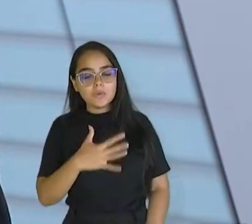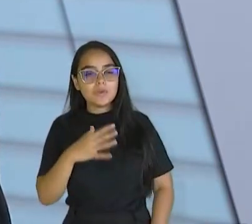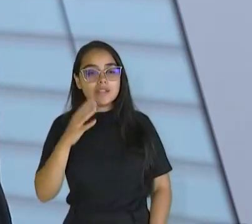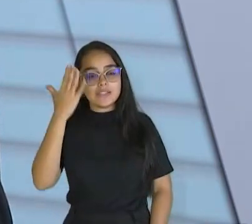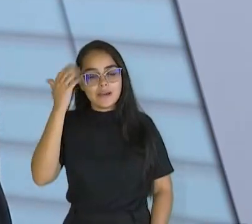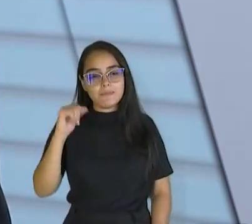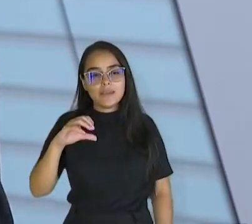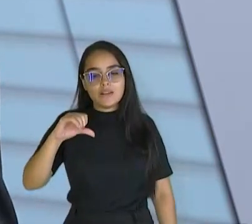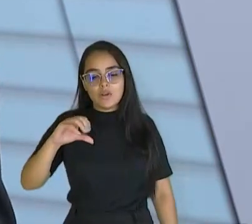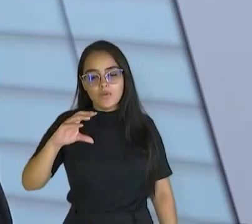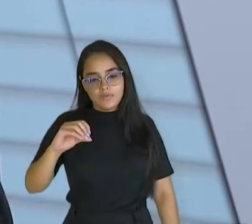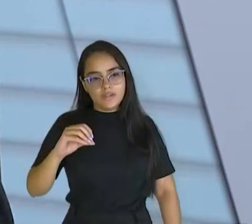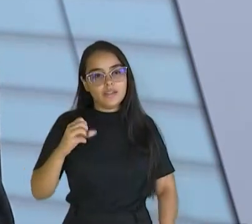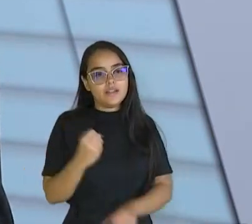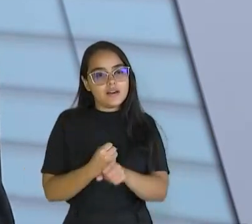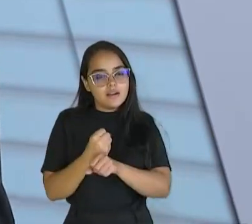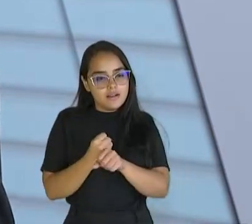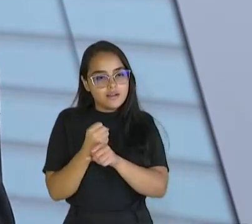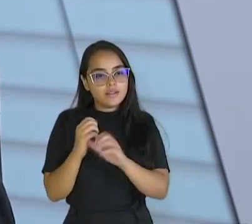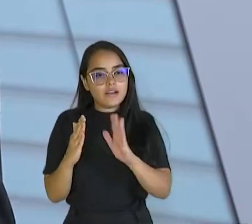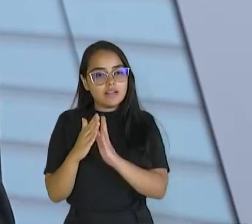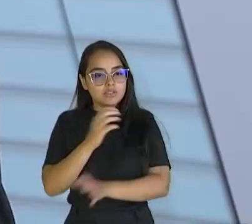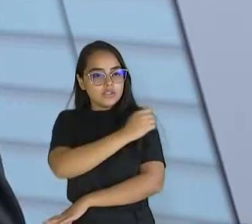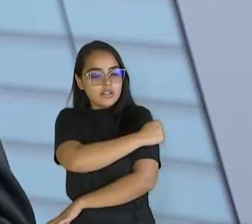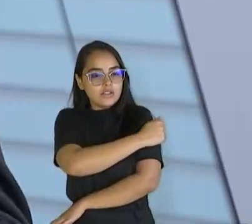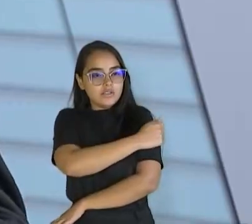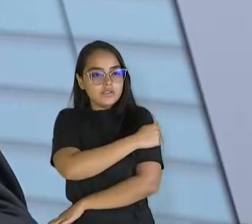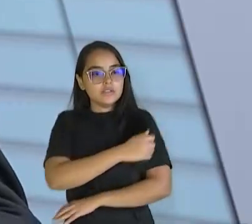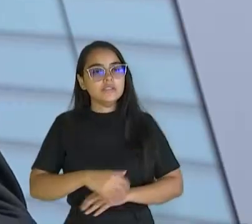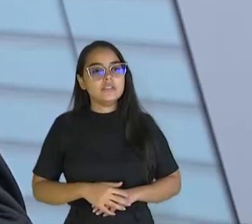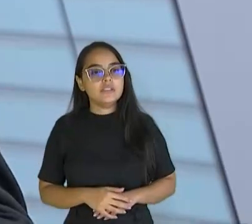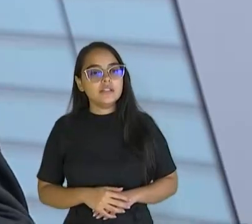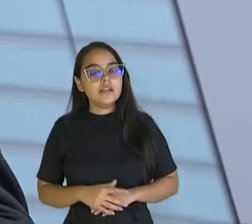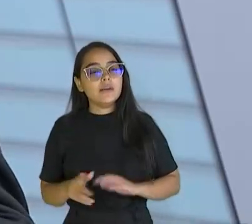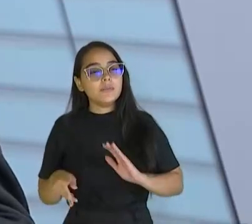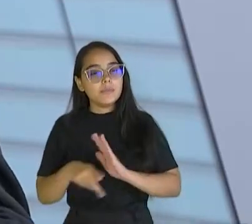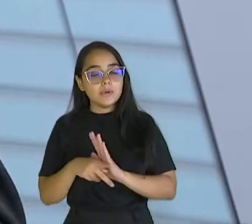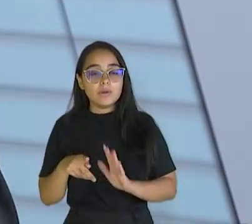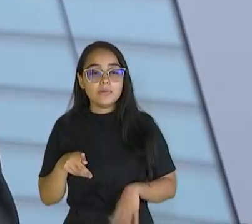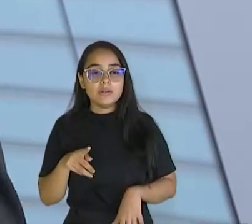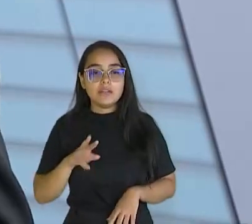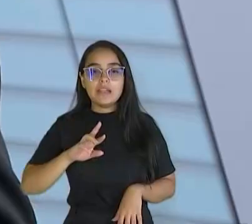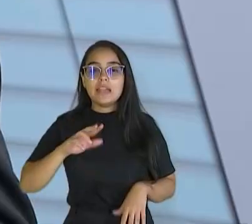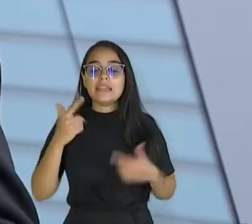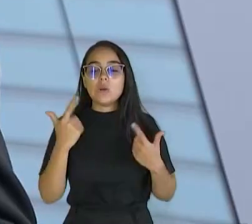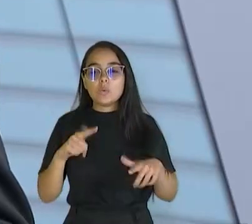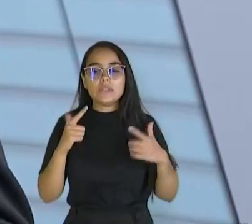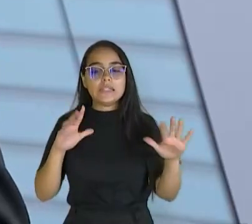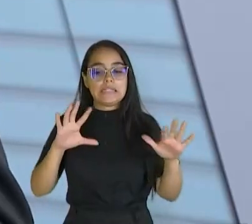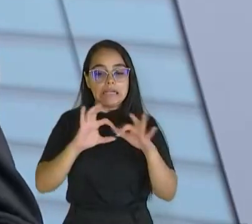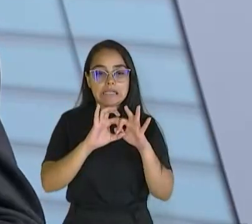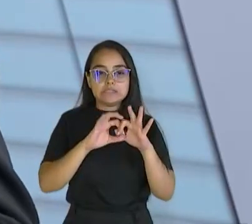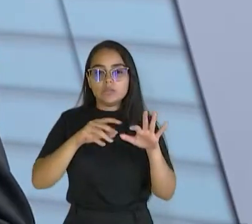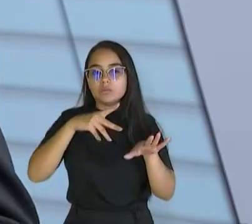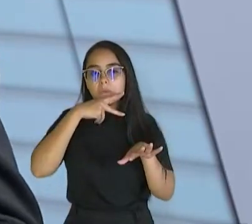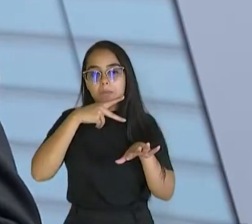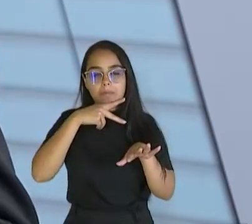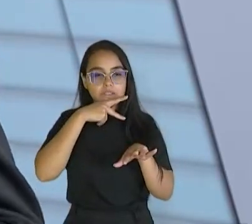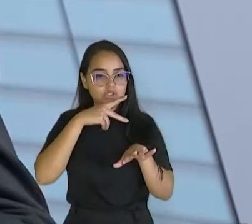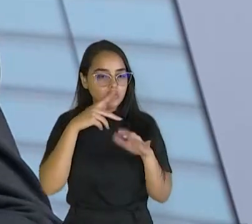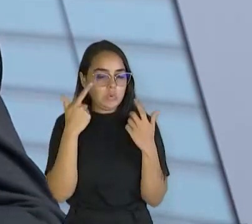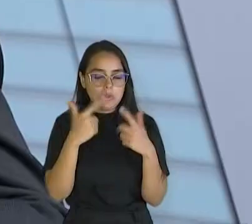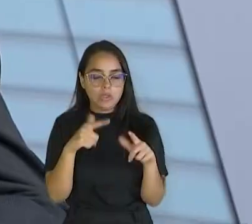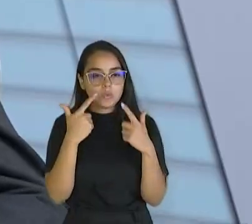anos, com essa articulação, ela é apartidária, é bom que se diga, a Caixa Estudante não tem vinculação política e ideológica partidária,